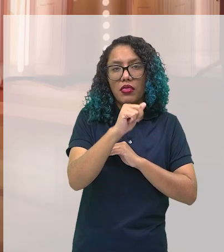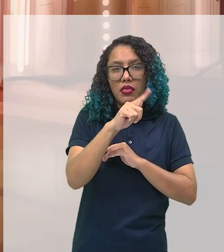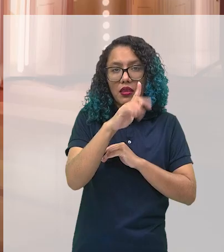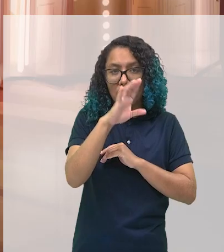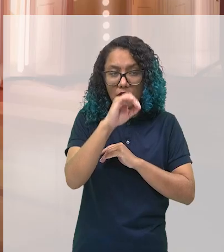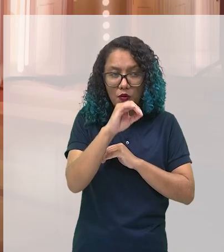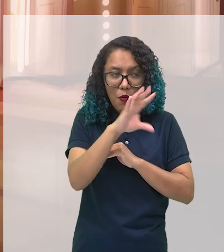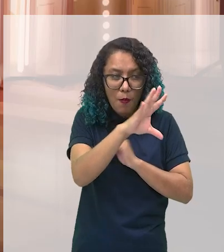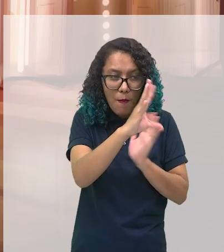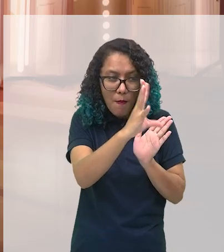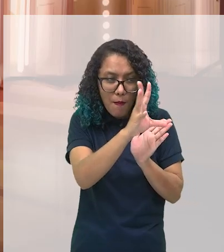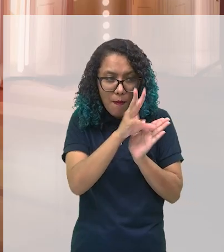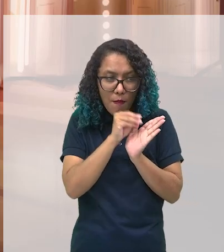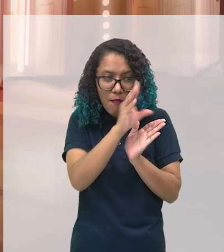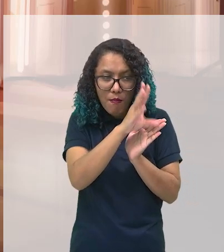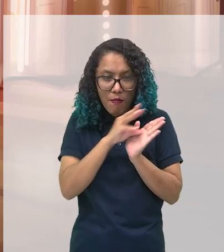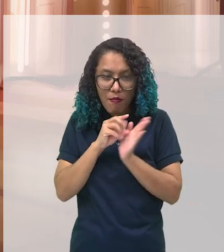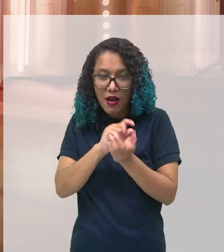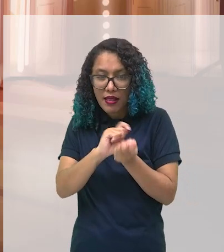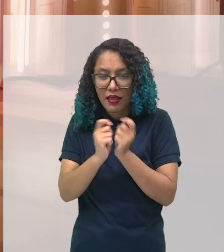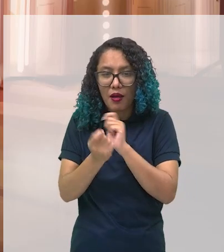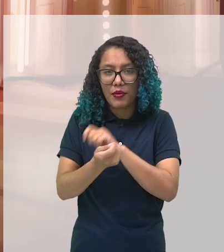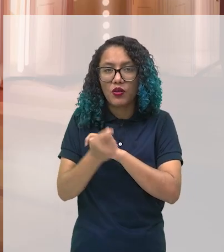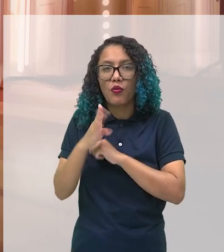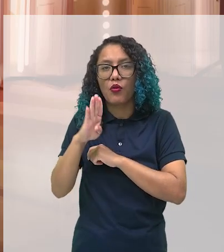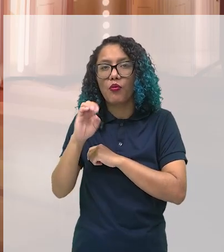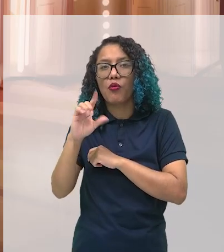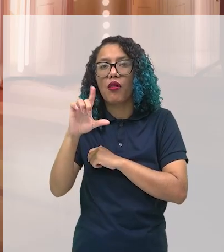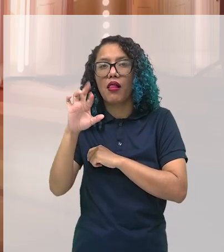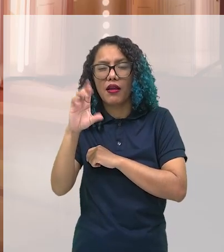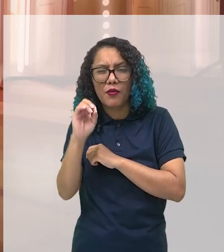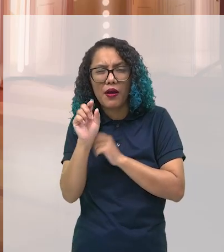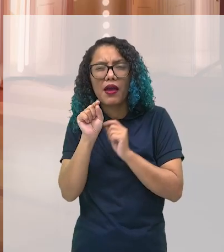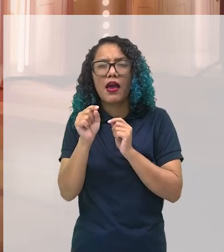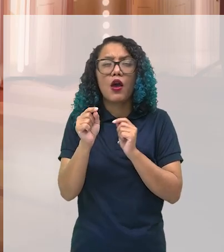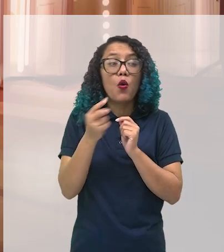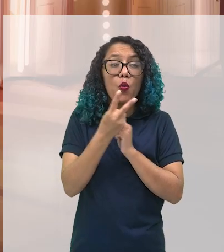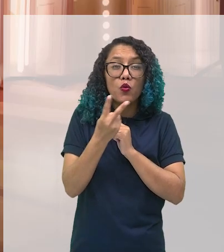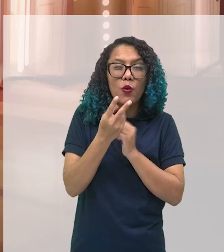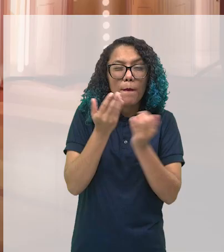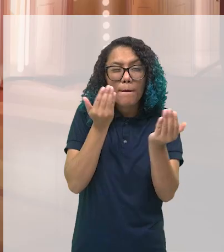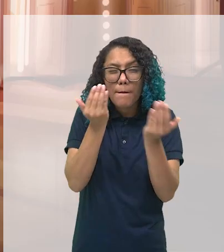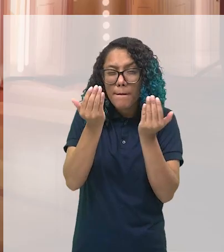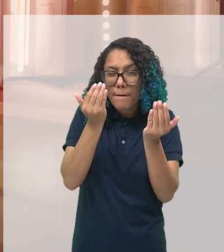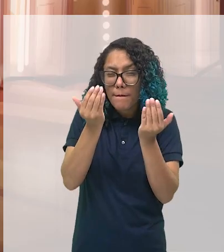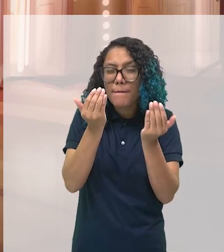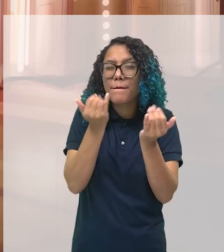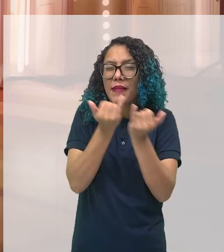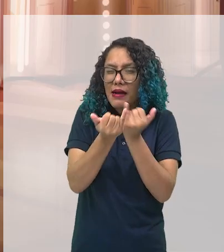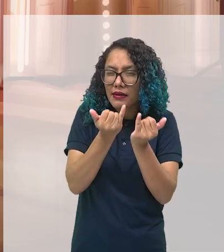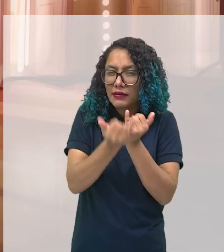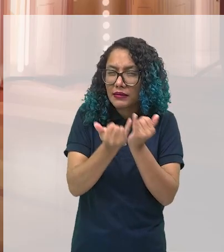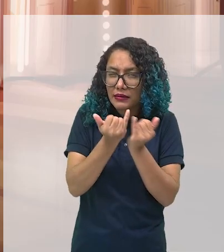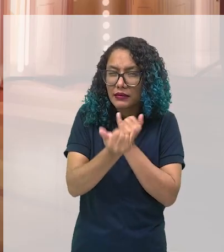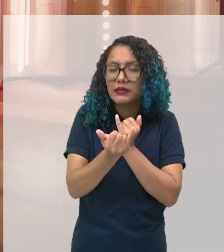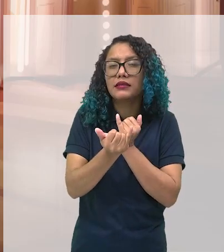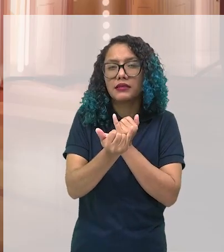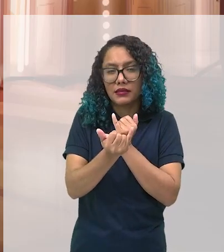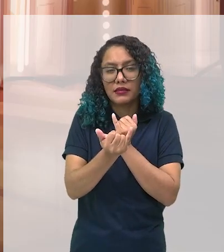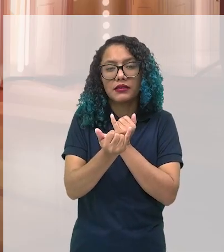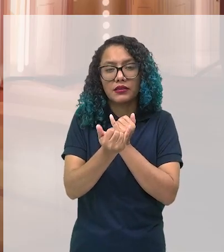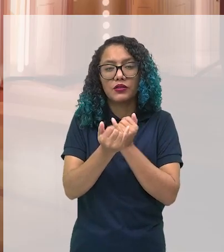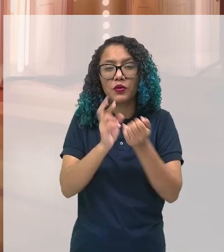muito parecidos. A cadência do ritmo é muito parecido também. Ambos são